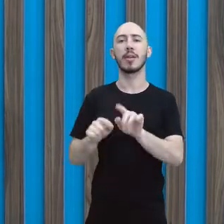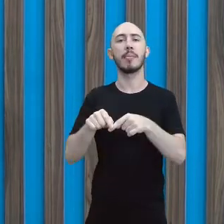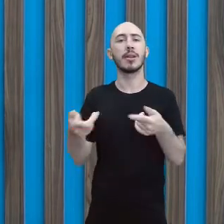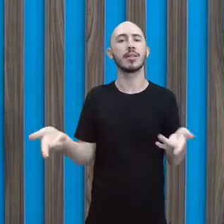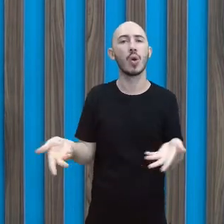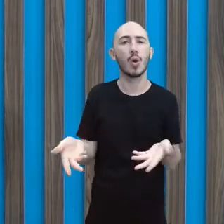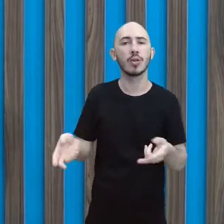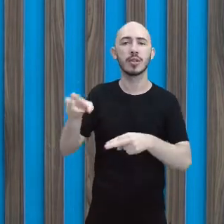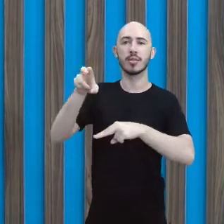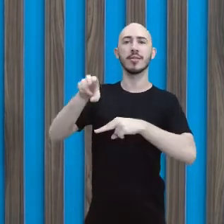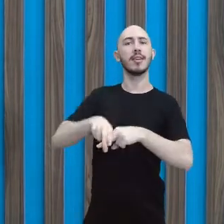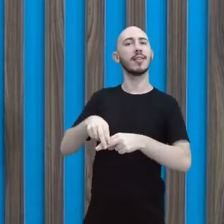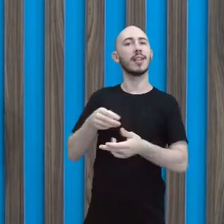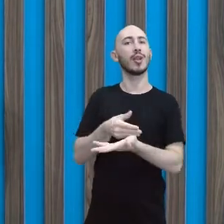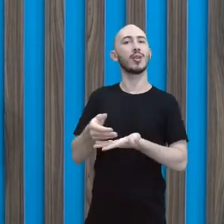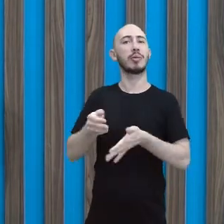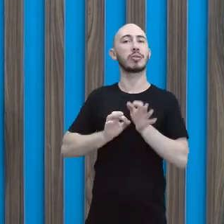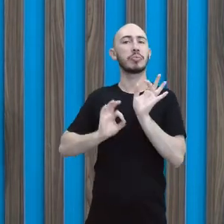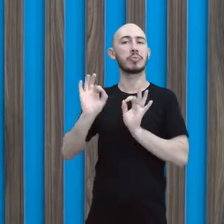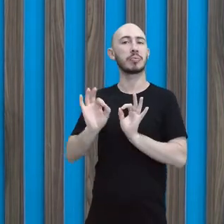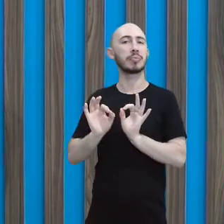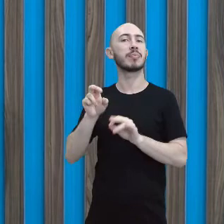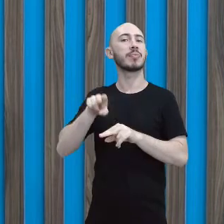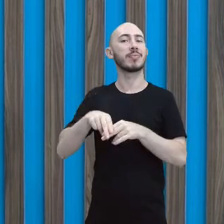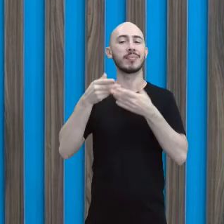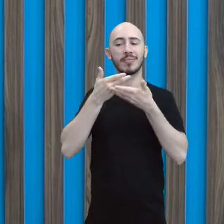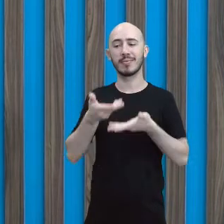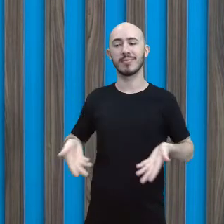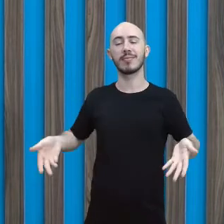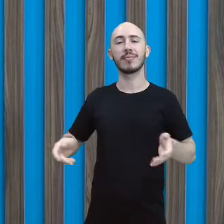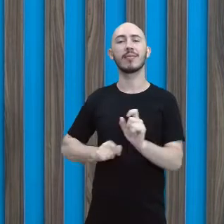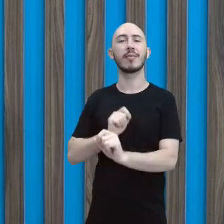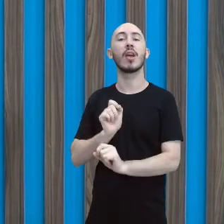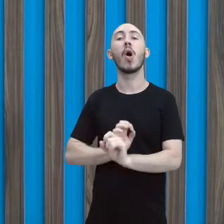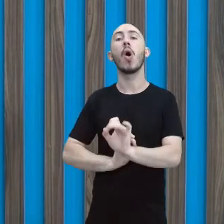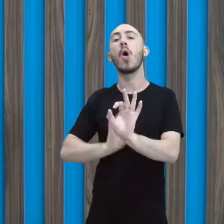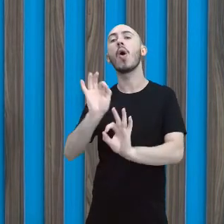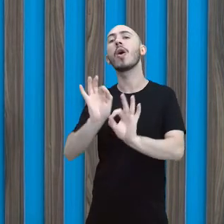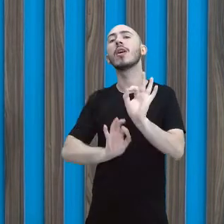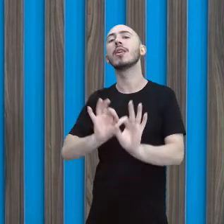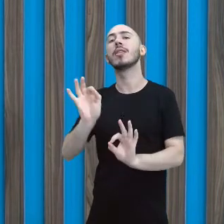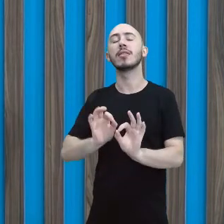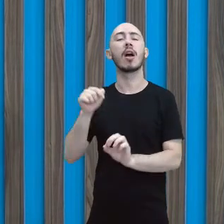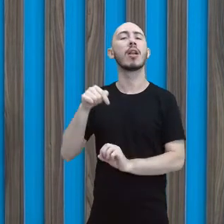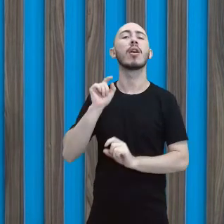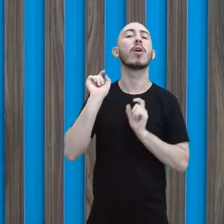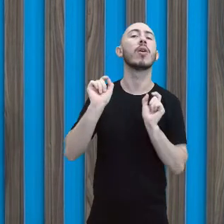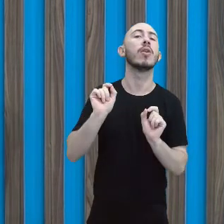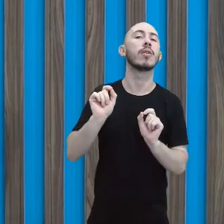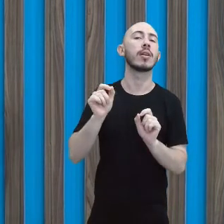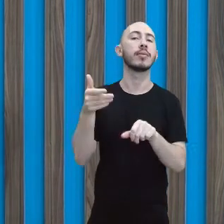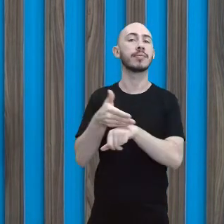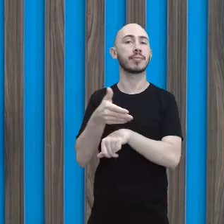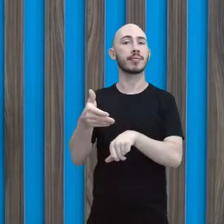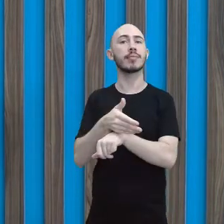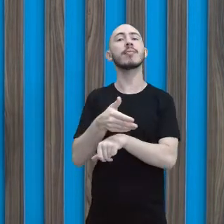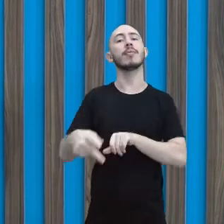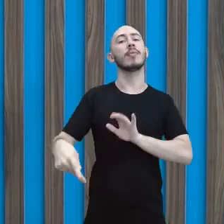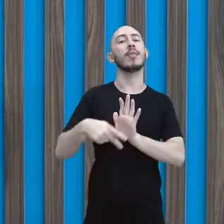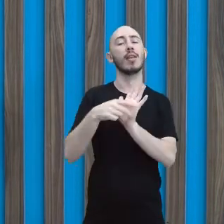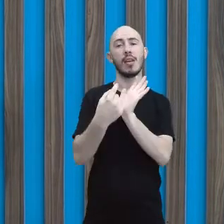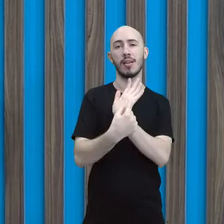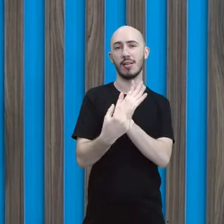aula de hoje, ó. Sentadinho, arrumadinho. Já estou preparando o que aqui? O que é que eu estou aqui acessando? O